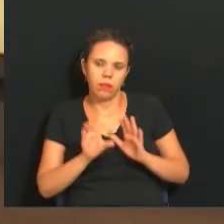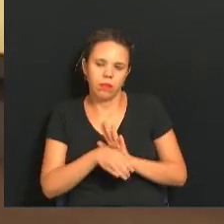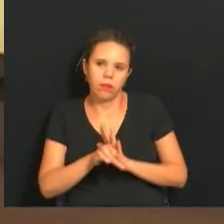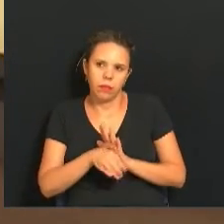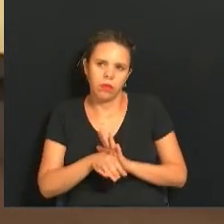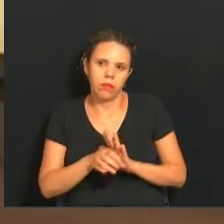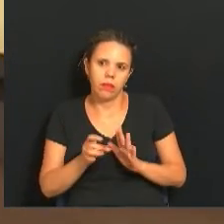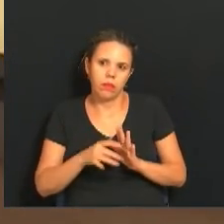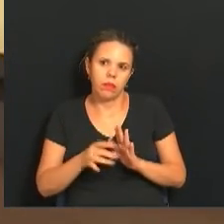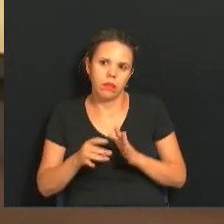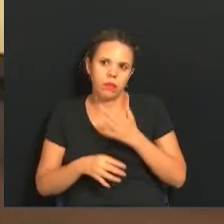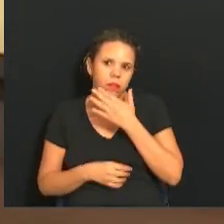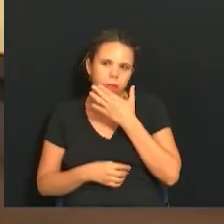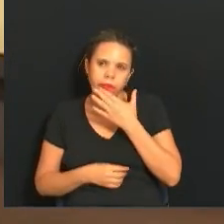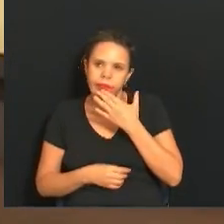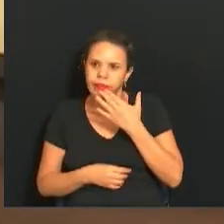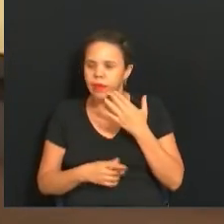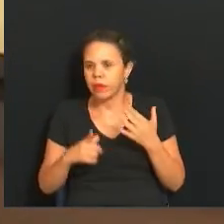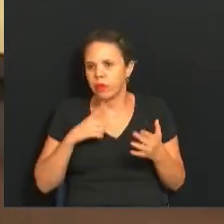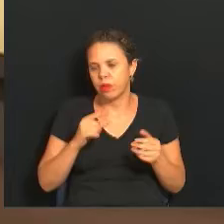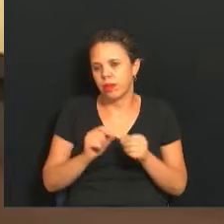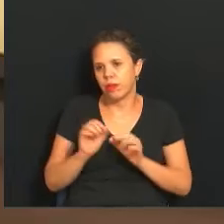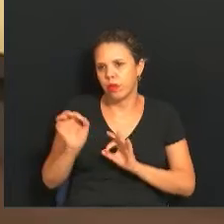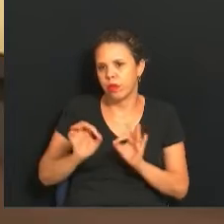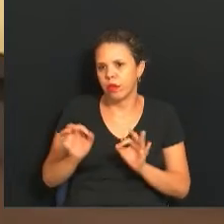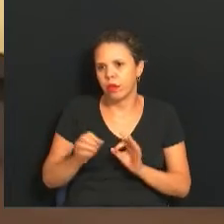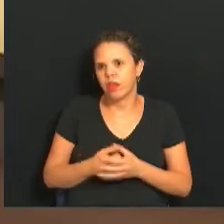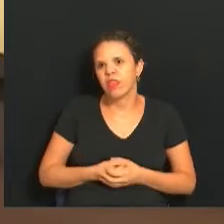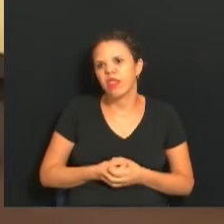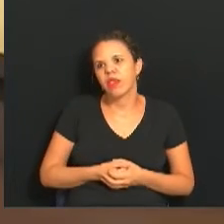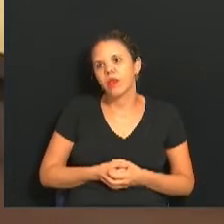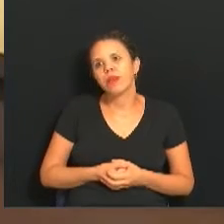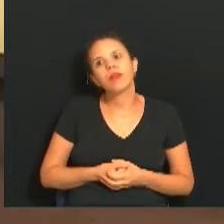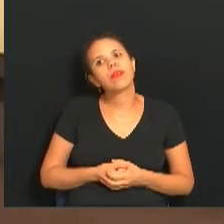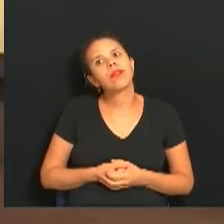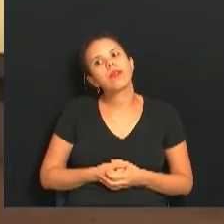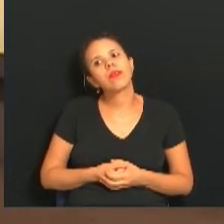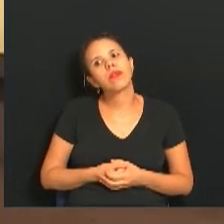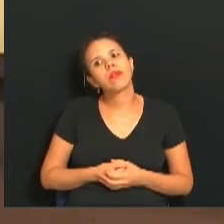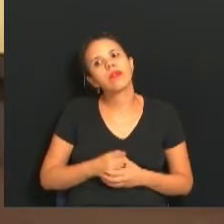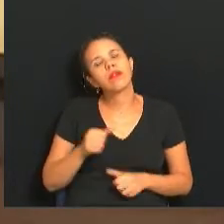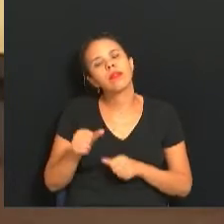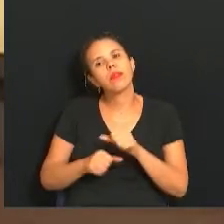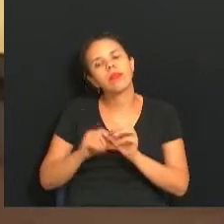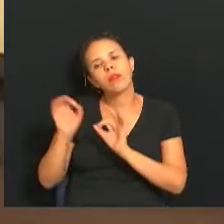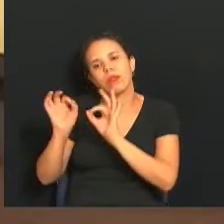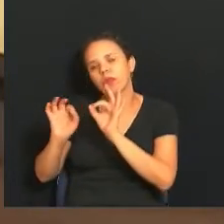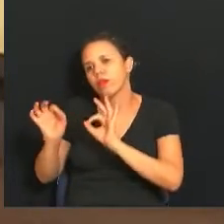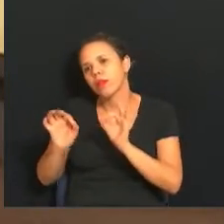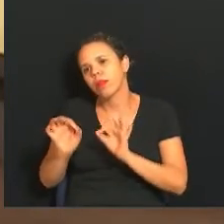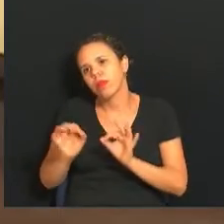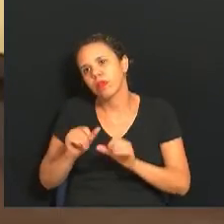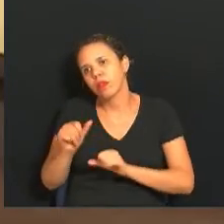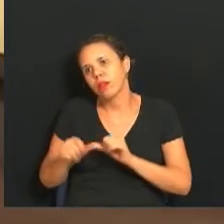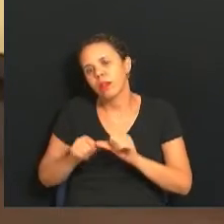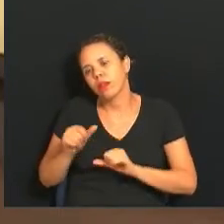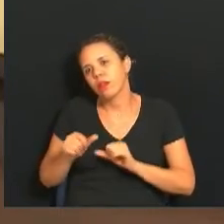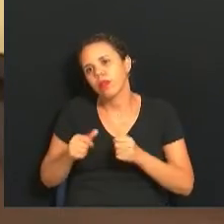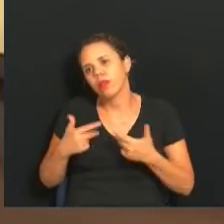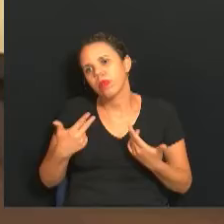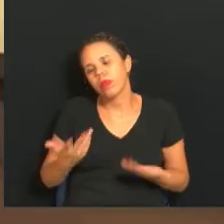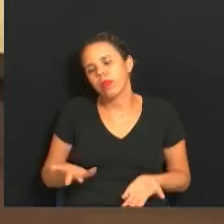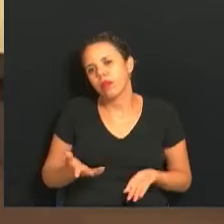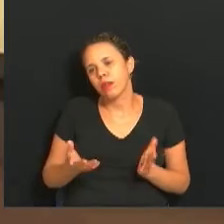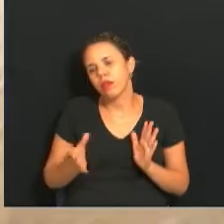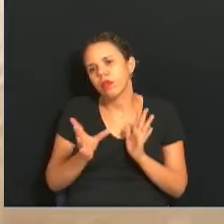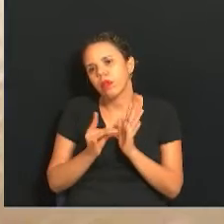aquela coleção, ele vai ter que fazer um planejamento. Então, o que eu vou usar de elementos decorativos? Eu vou usar